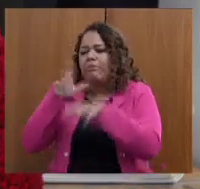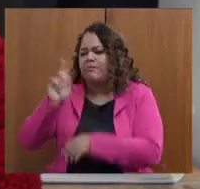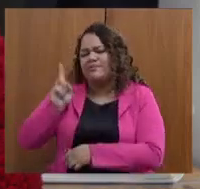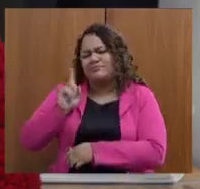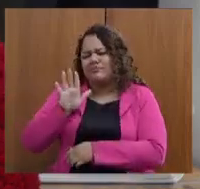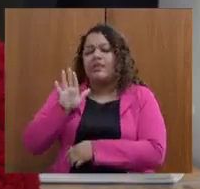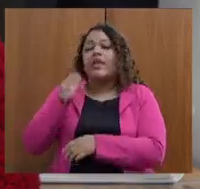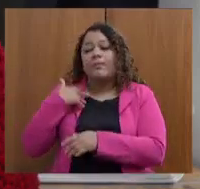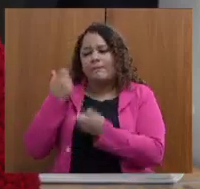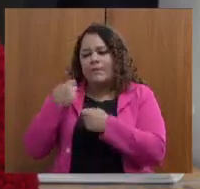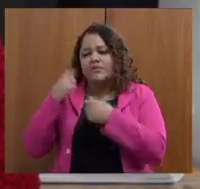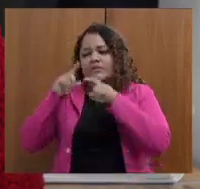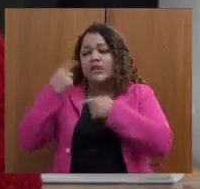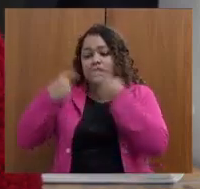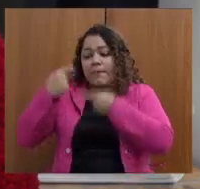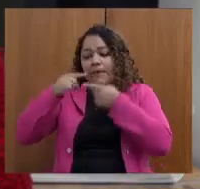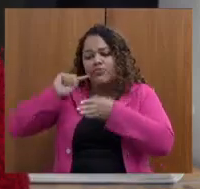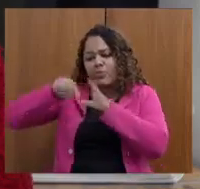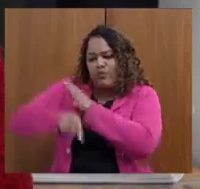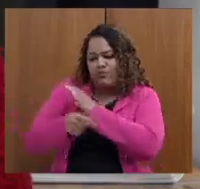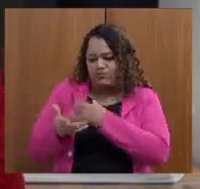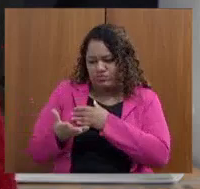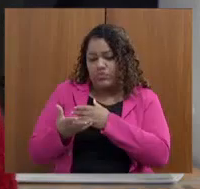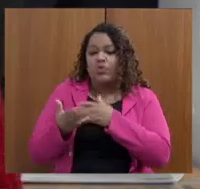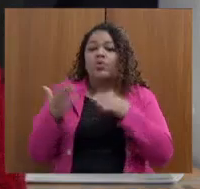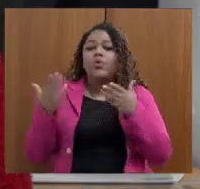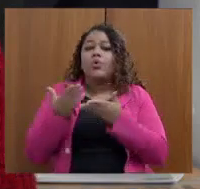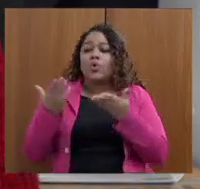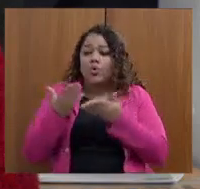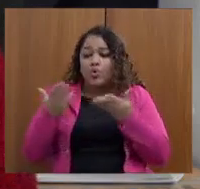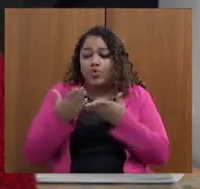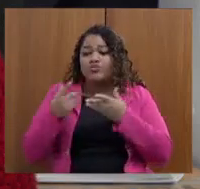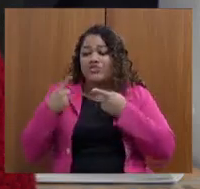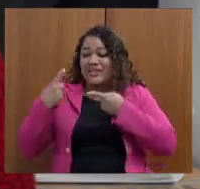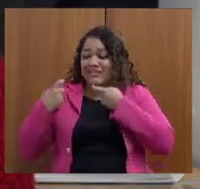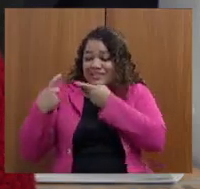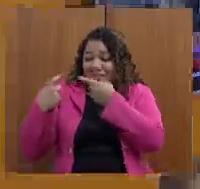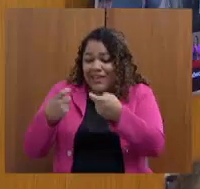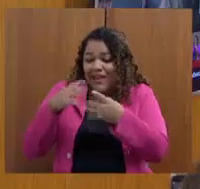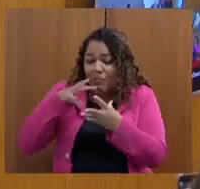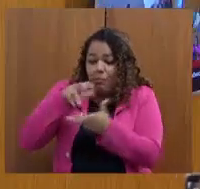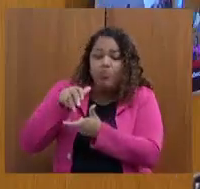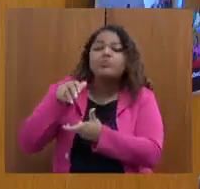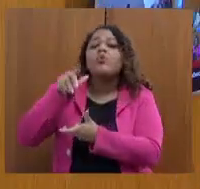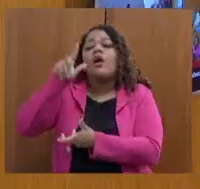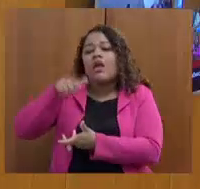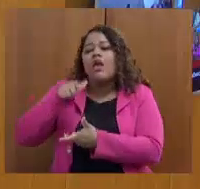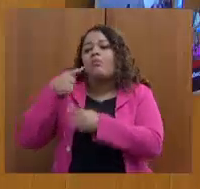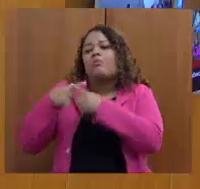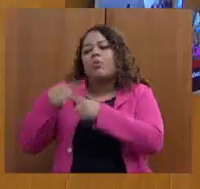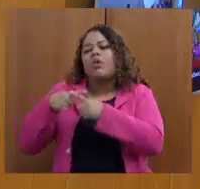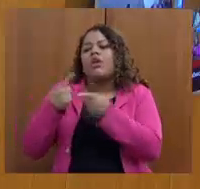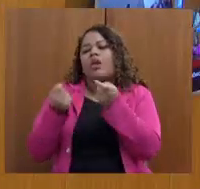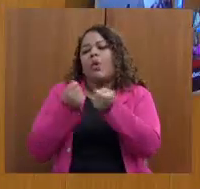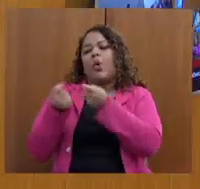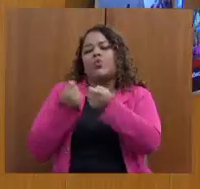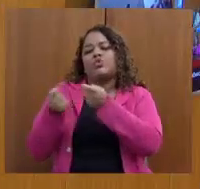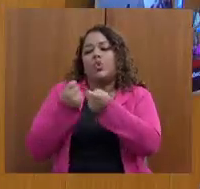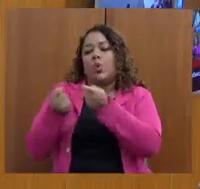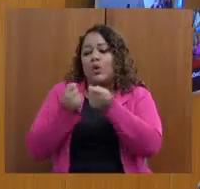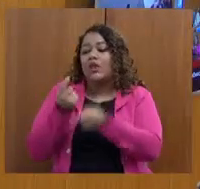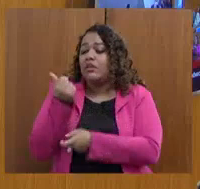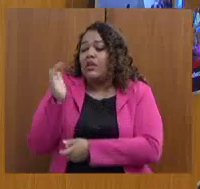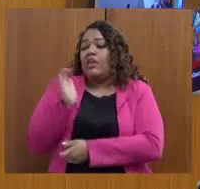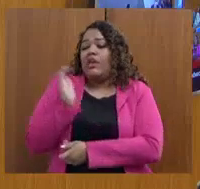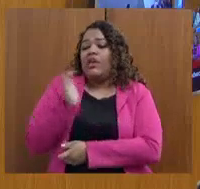no mundo hoje elas são em função do controle de riquezas naturais onde há uma guerra no mundo hoje ela